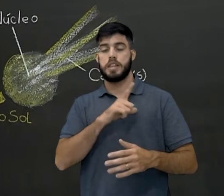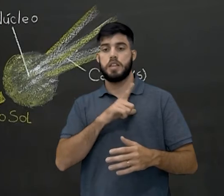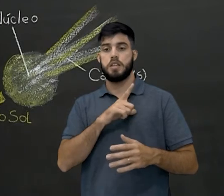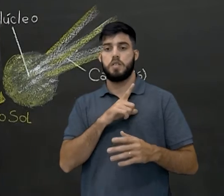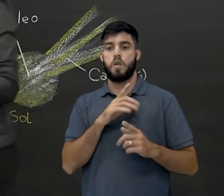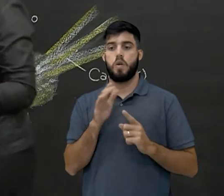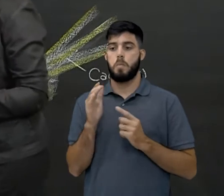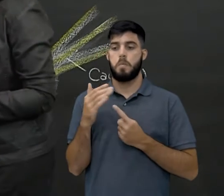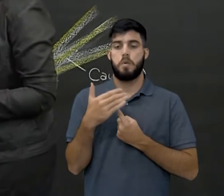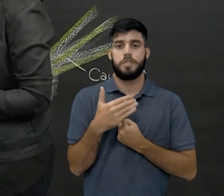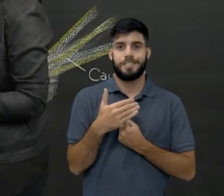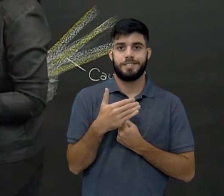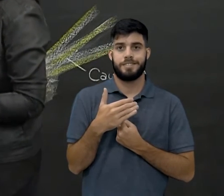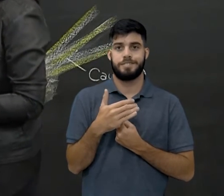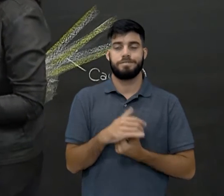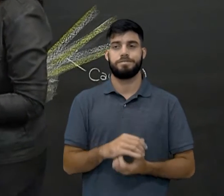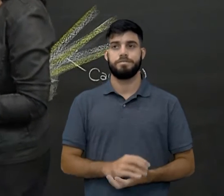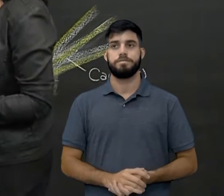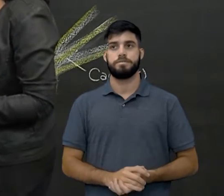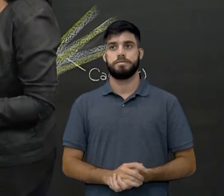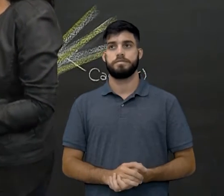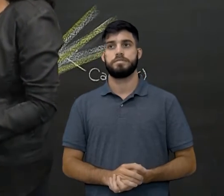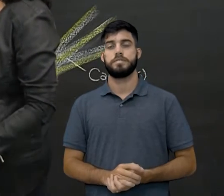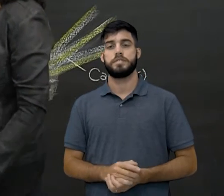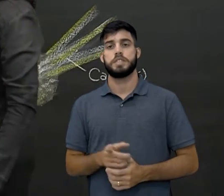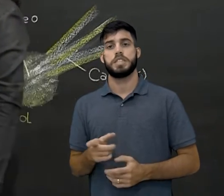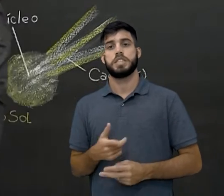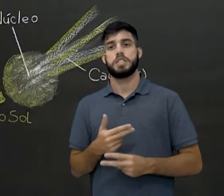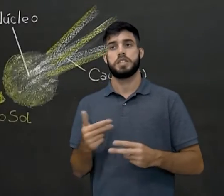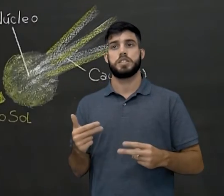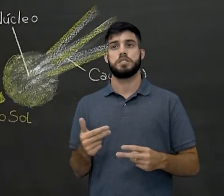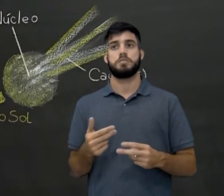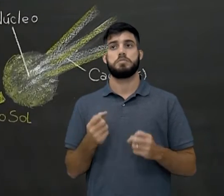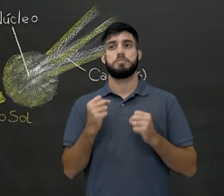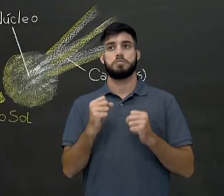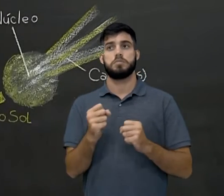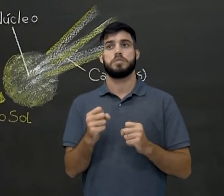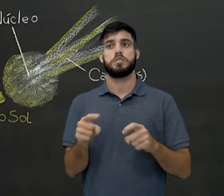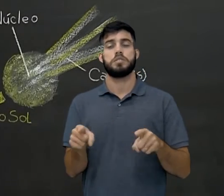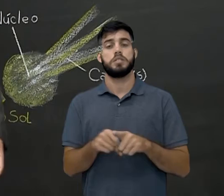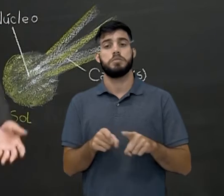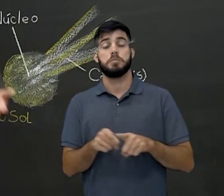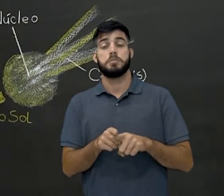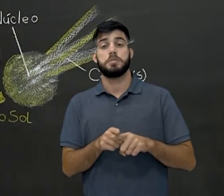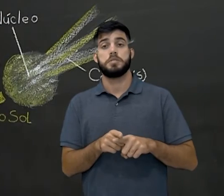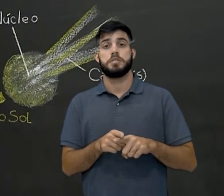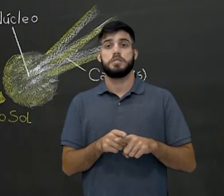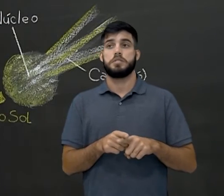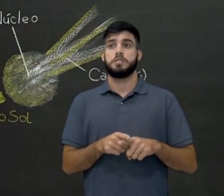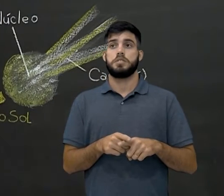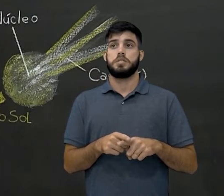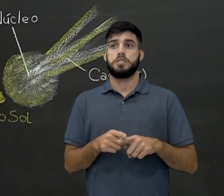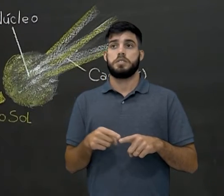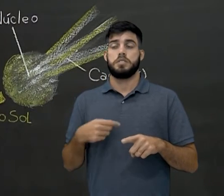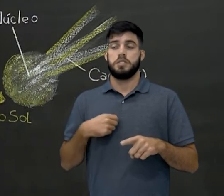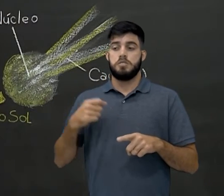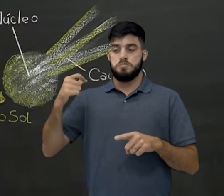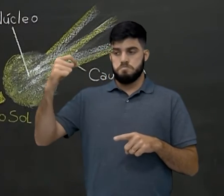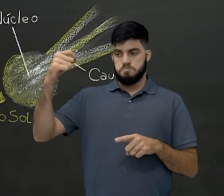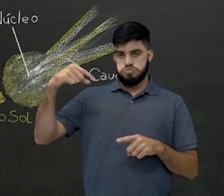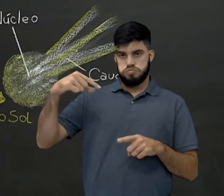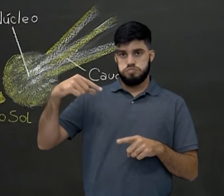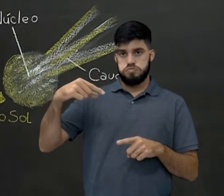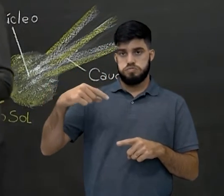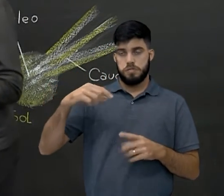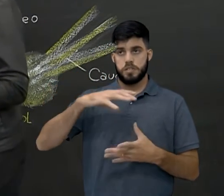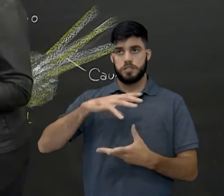desses corpos. Então aí esses meteoroides, esses fragmentos, eles podem também se fragmentar e vir em direção à Terra, atraídos